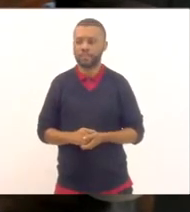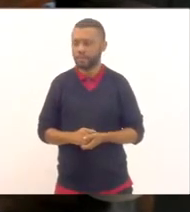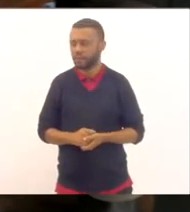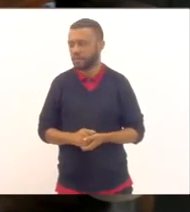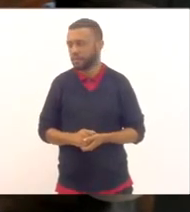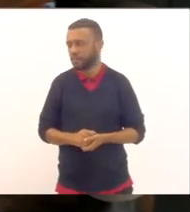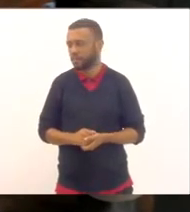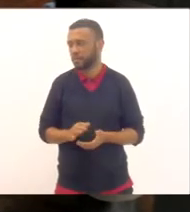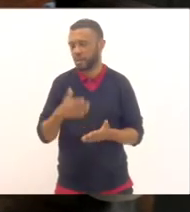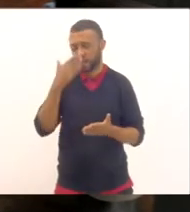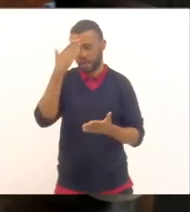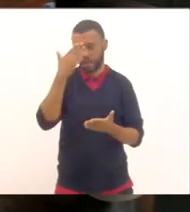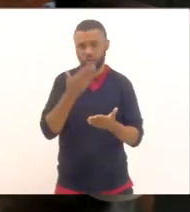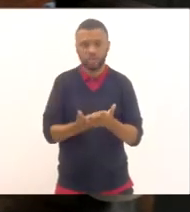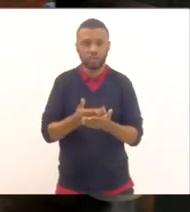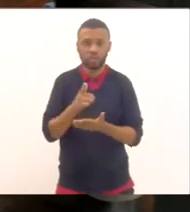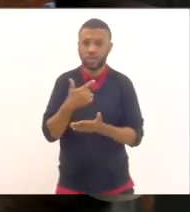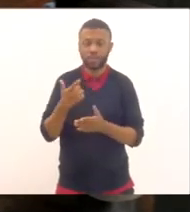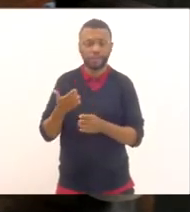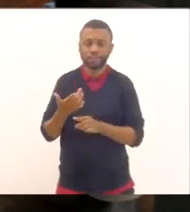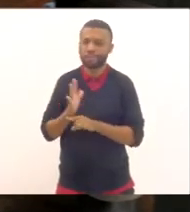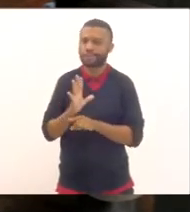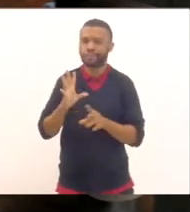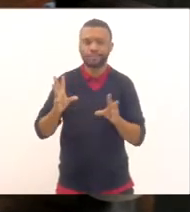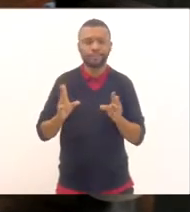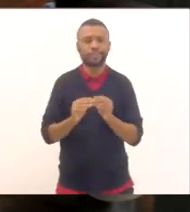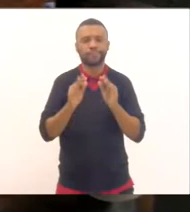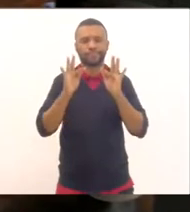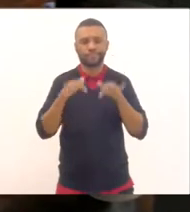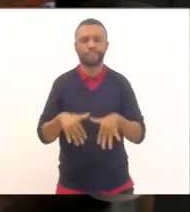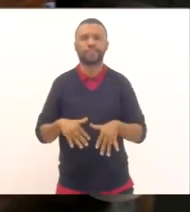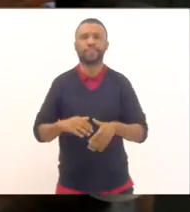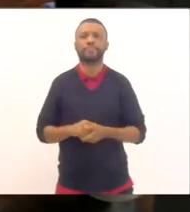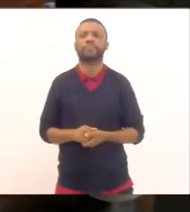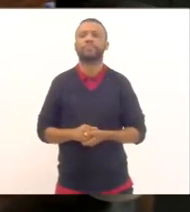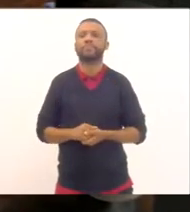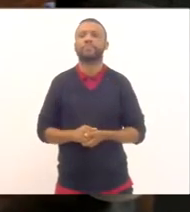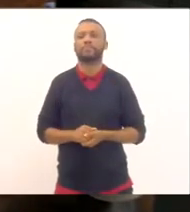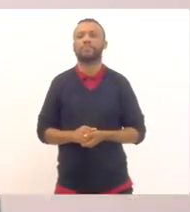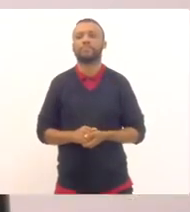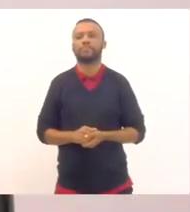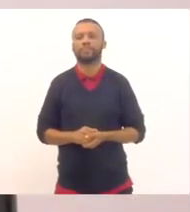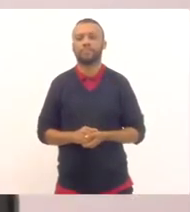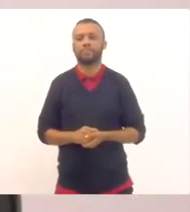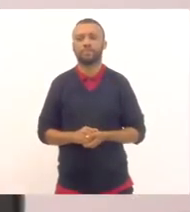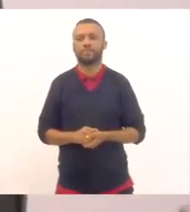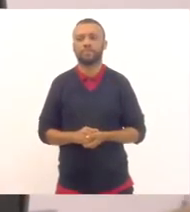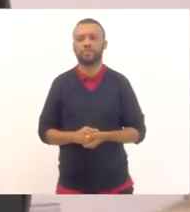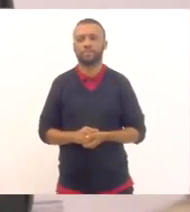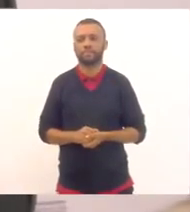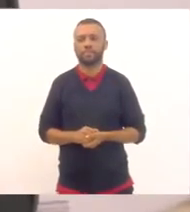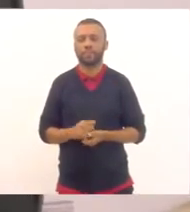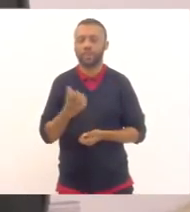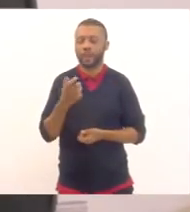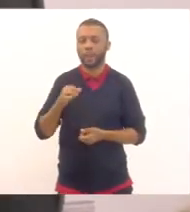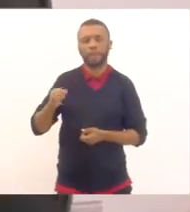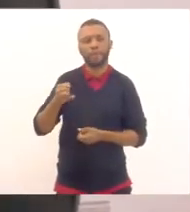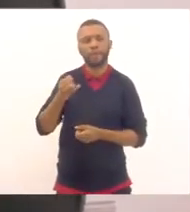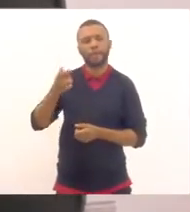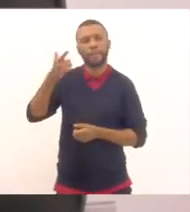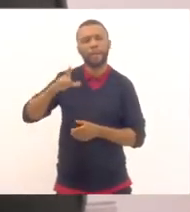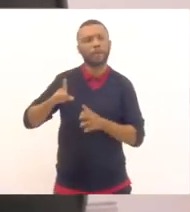é o que eu me a colaboração encerra por hora mas é mais uma vez junto